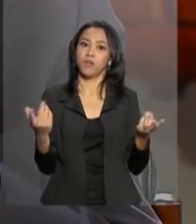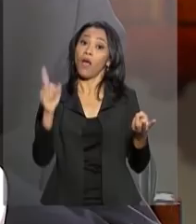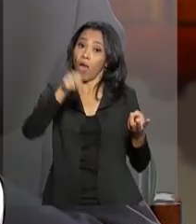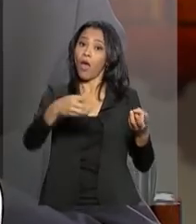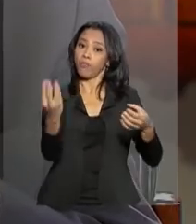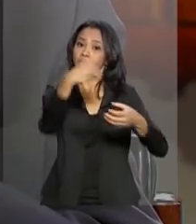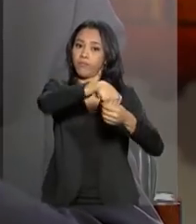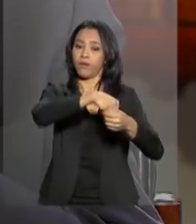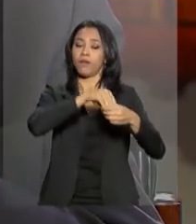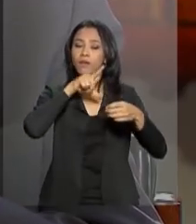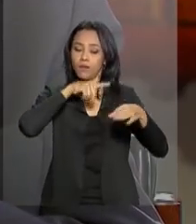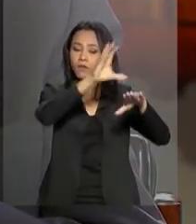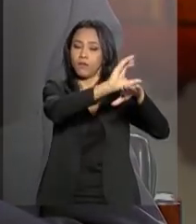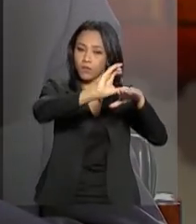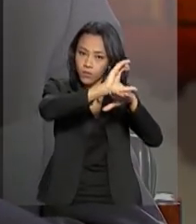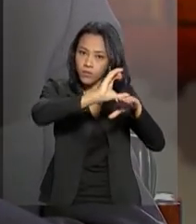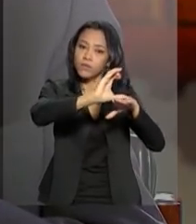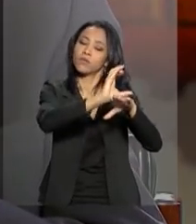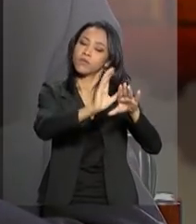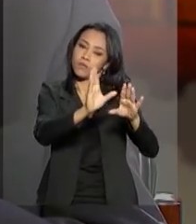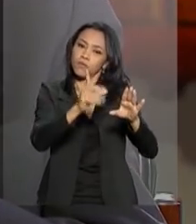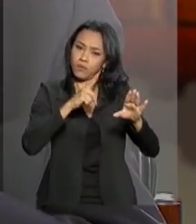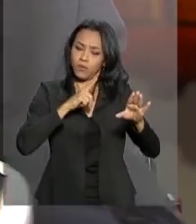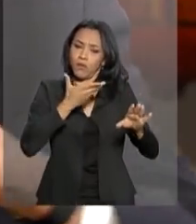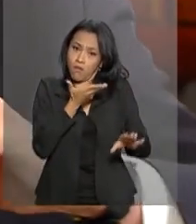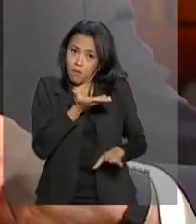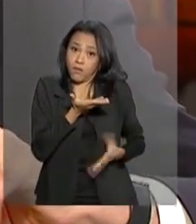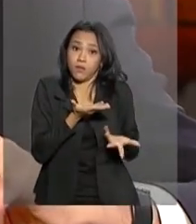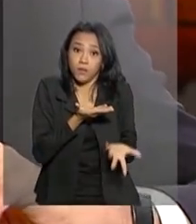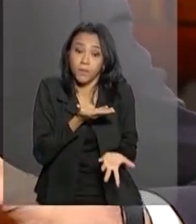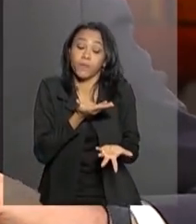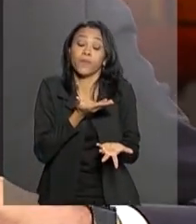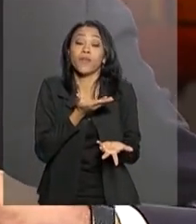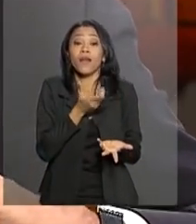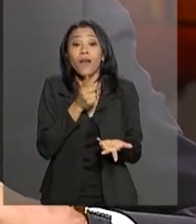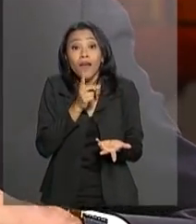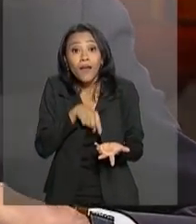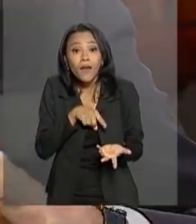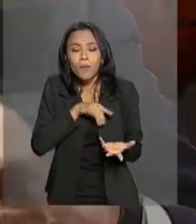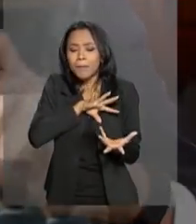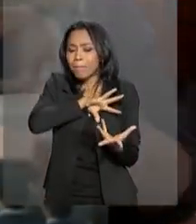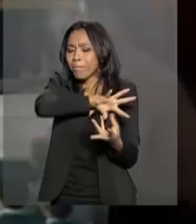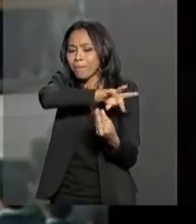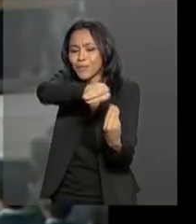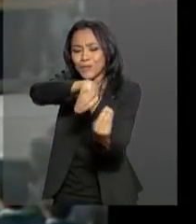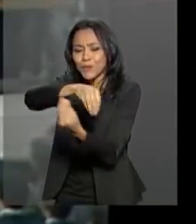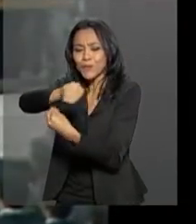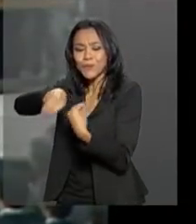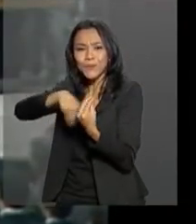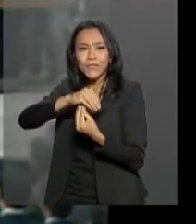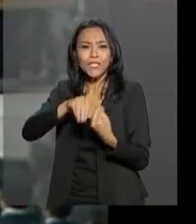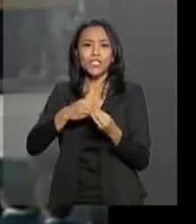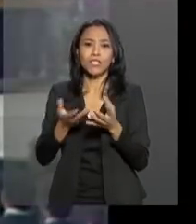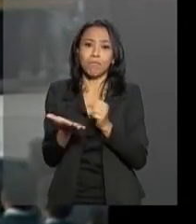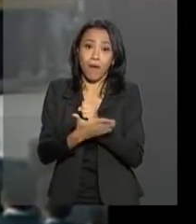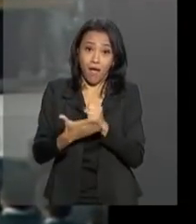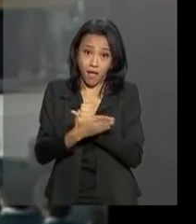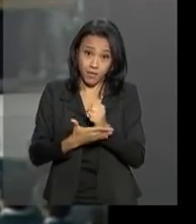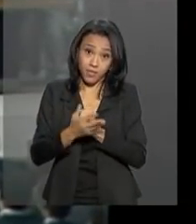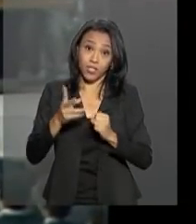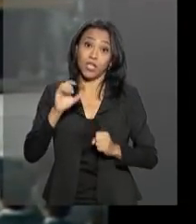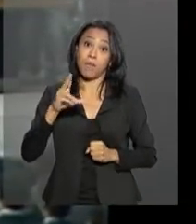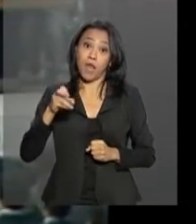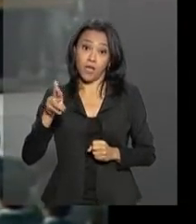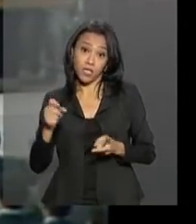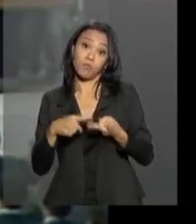no texto, hoje, estabelecidos no texto constitucional. Então, ela foi um amálgama, uma mistura dos princípios do liberalismo com os princípios